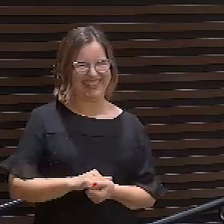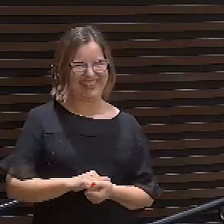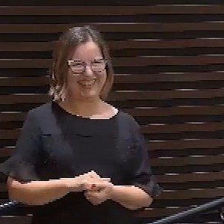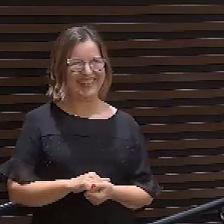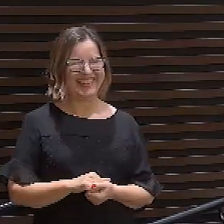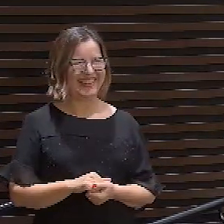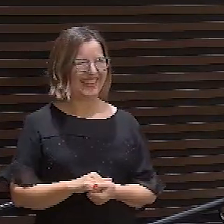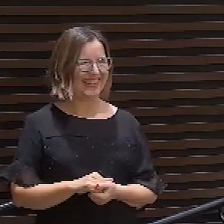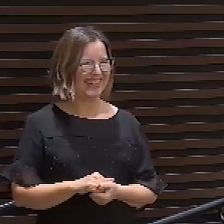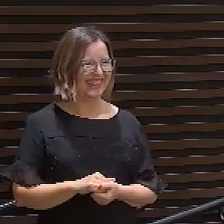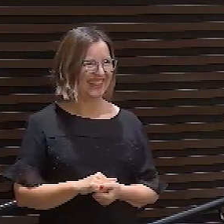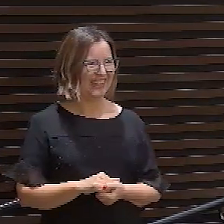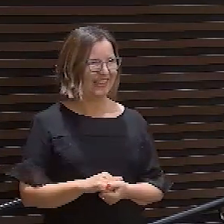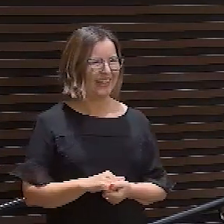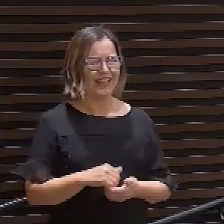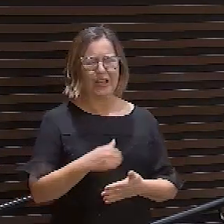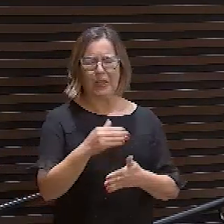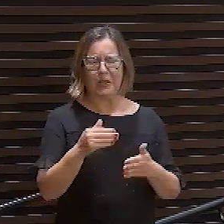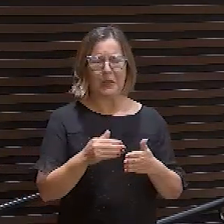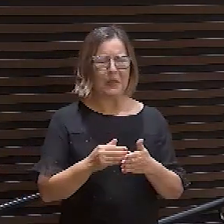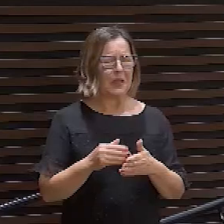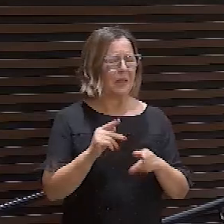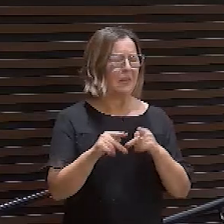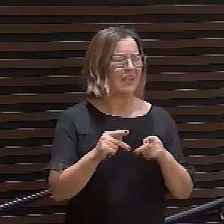Está toda a gente cansada,